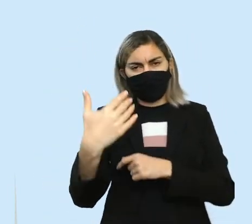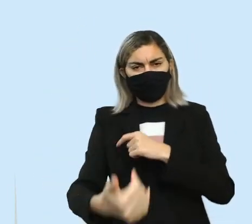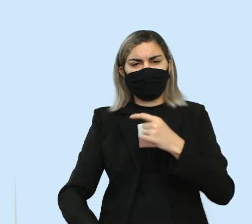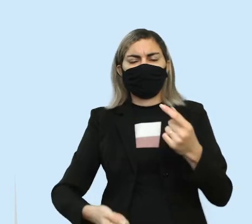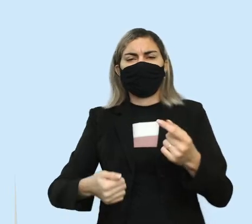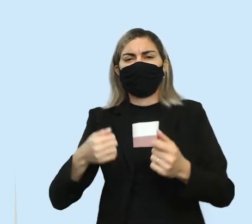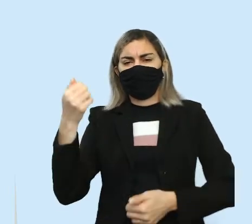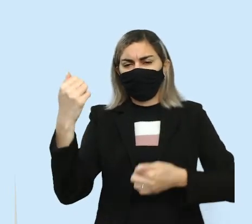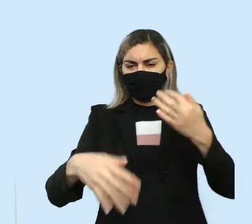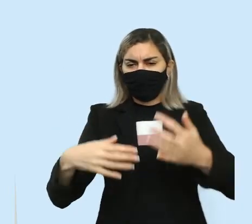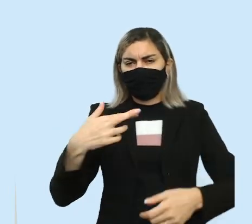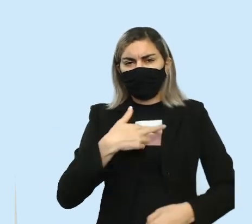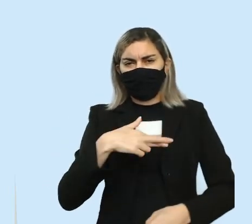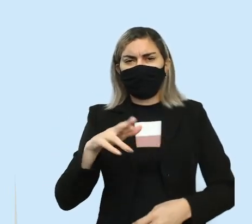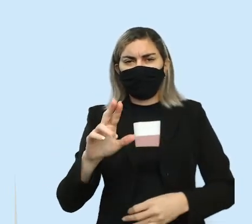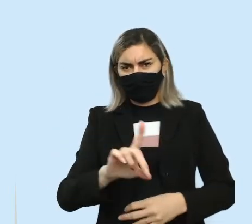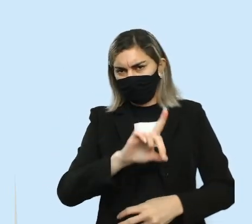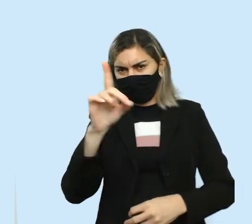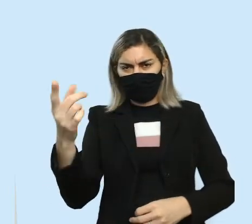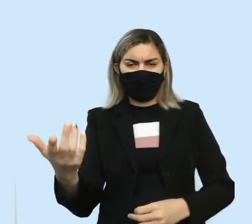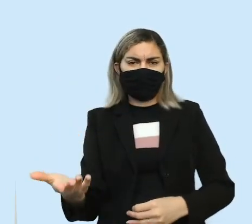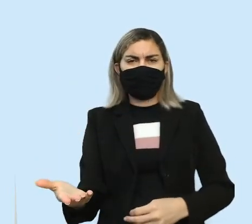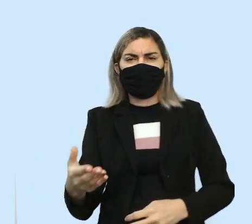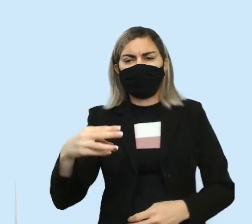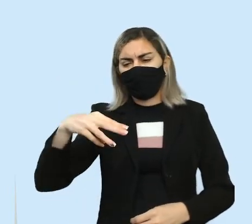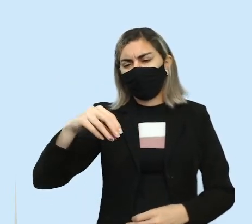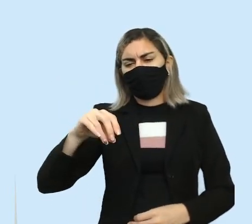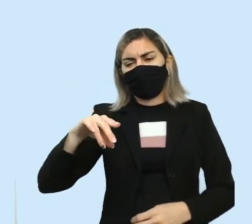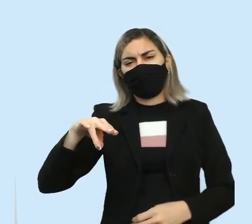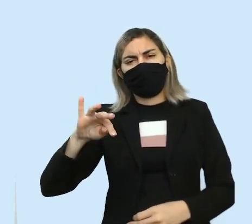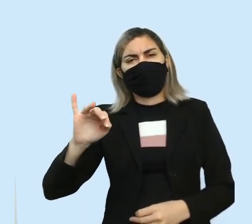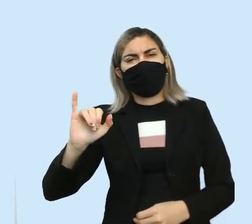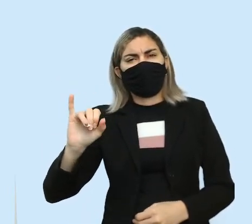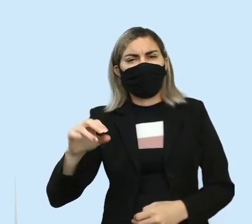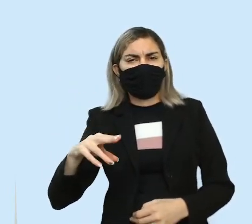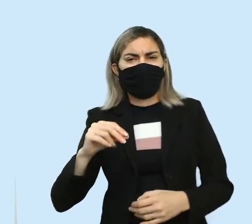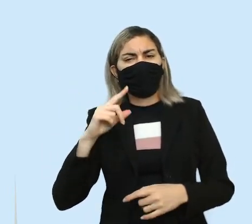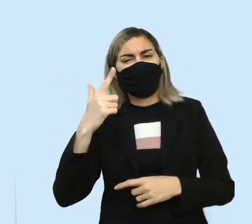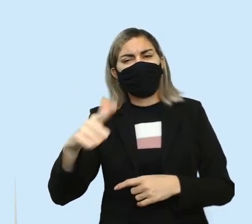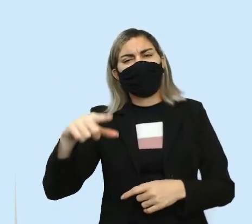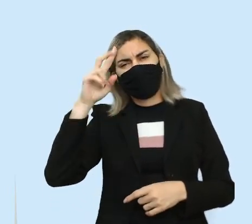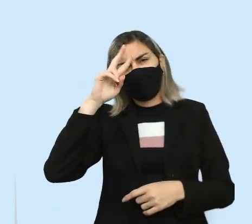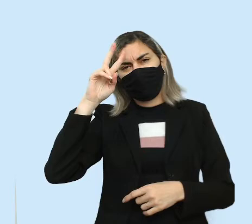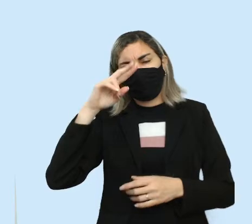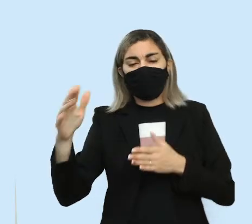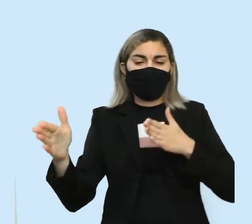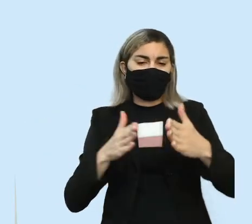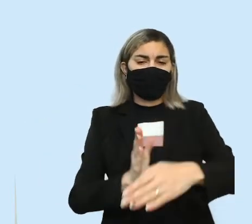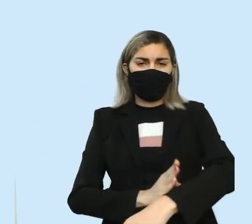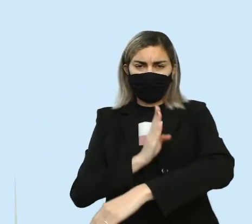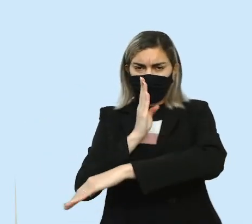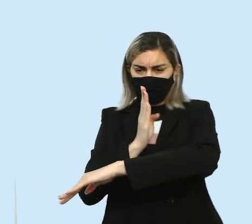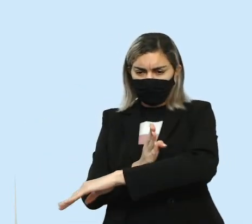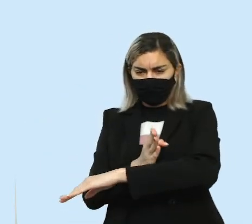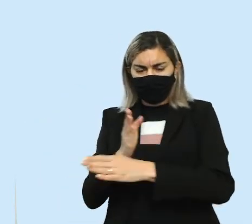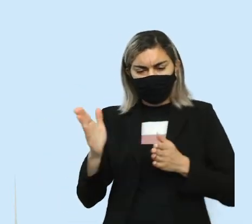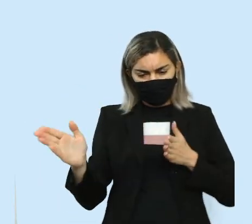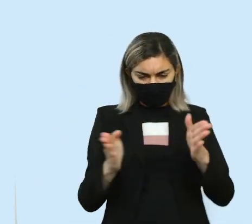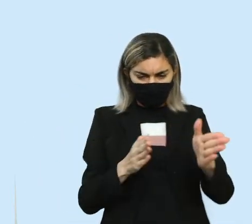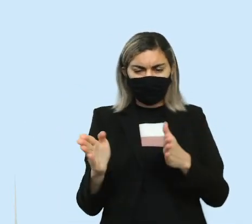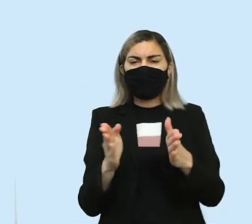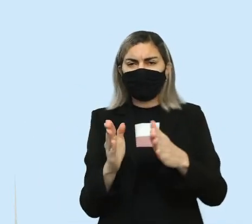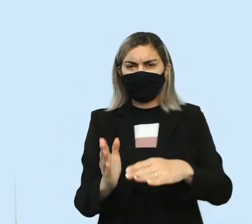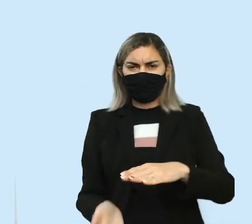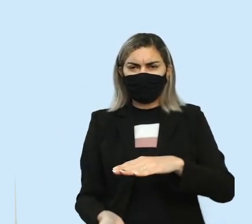né? Tratando de ser uma religião, um Deus só, um monoteísmo. E aí é outra história que a gente atribui geralmente à Idade Média, né? A fase da Alta